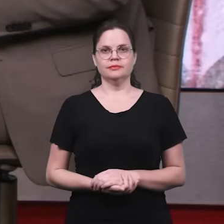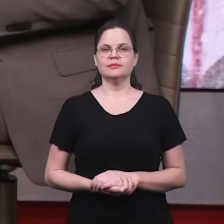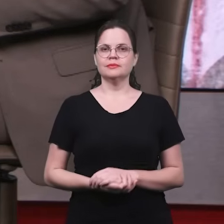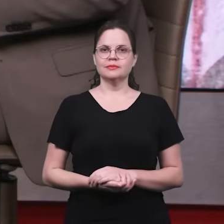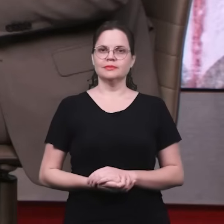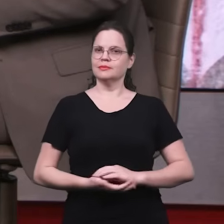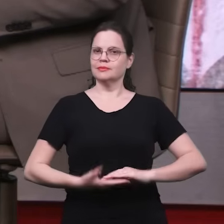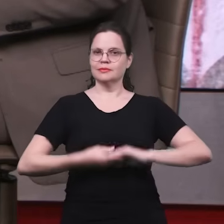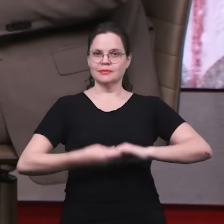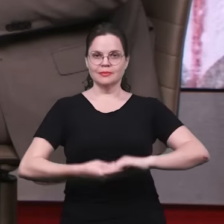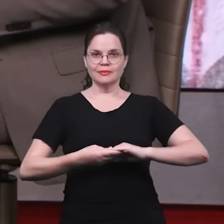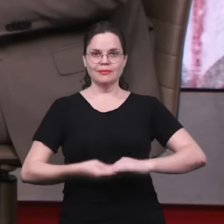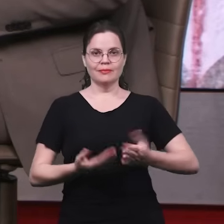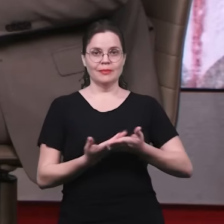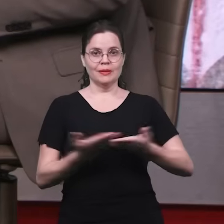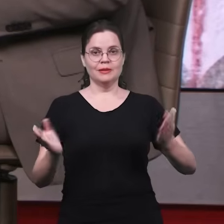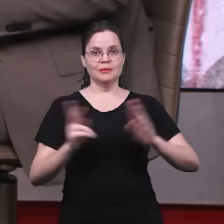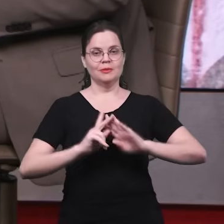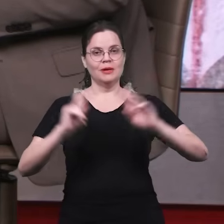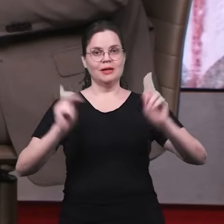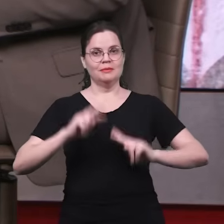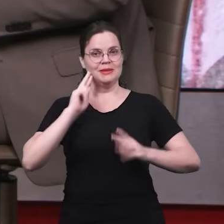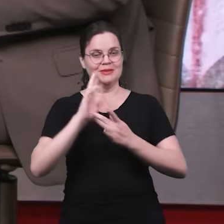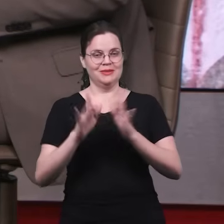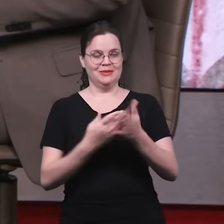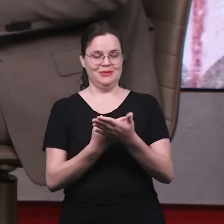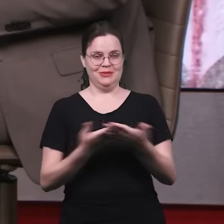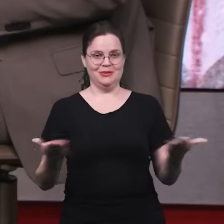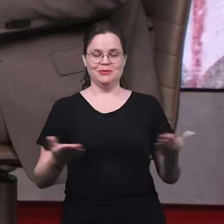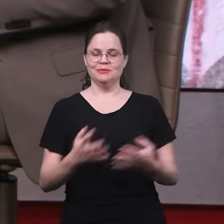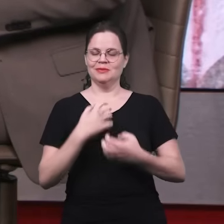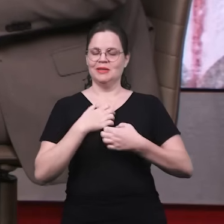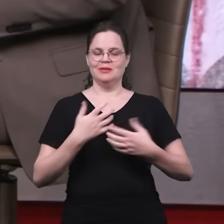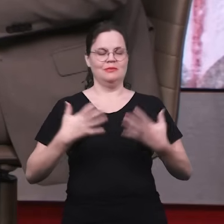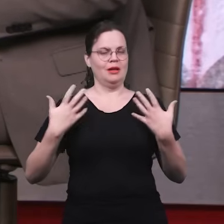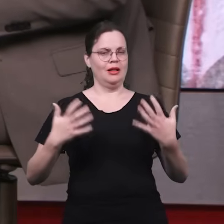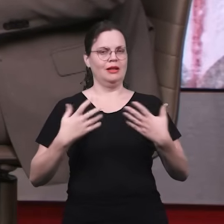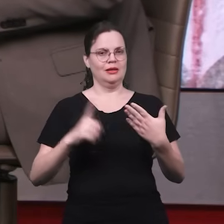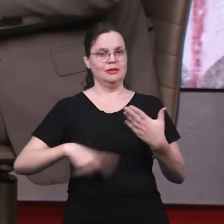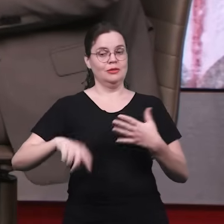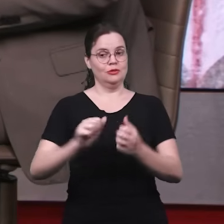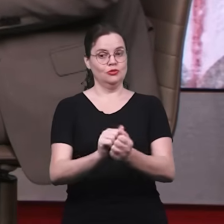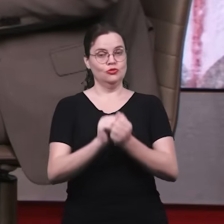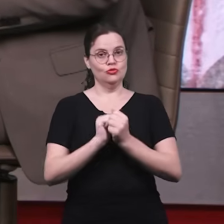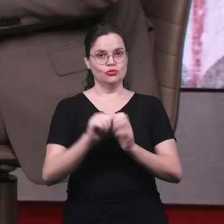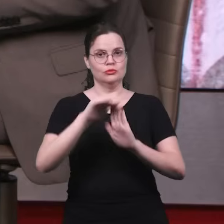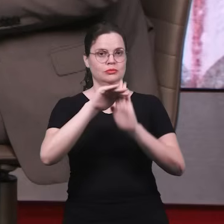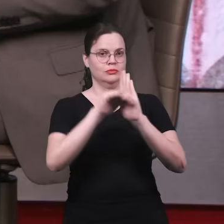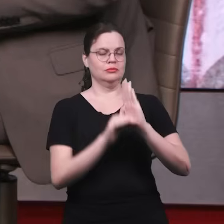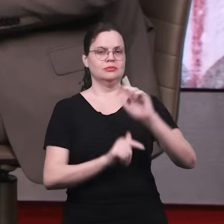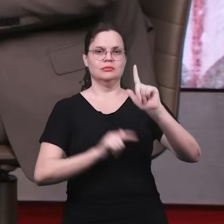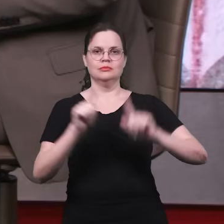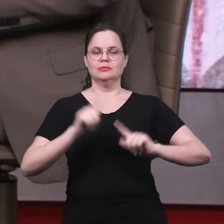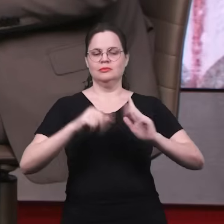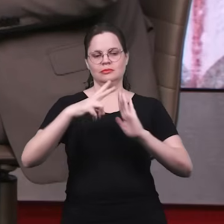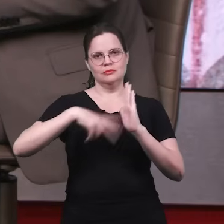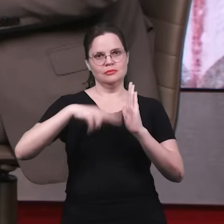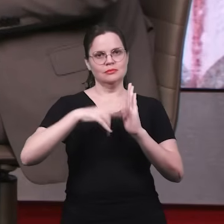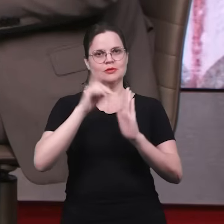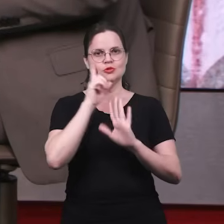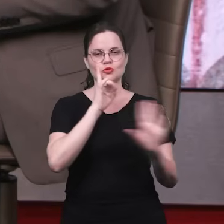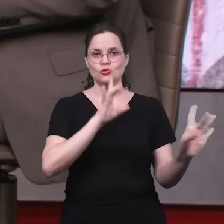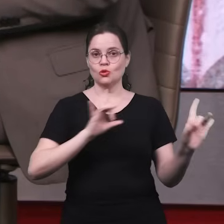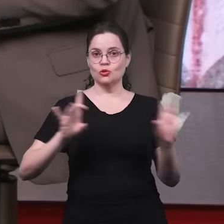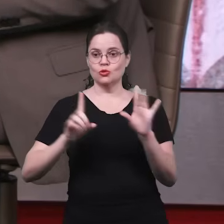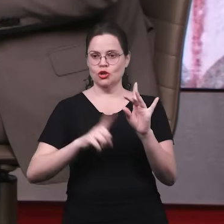paz do Senhor Jesus a todos os irmãos. É uma alegria estarmos aqui no nosso programa Leitura da Bíblia,